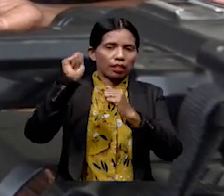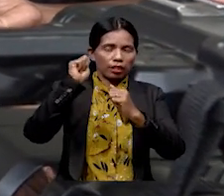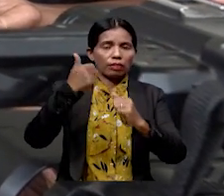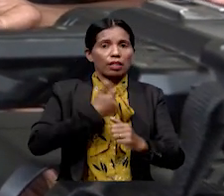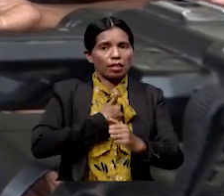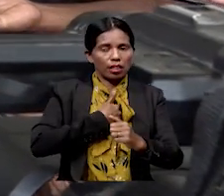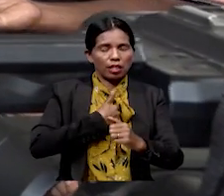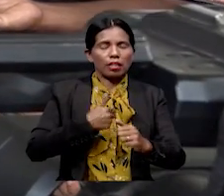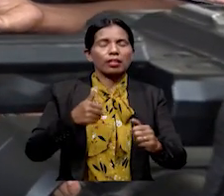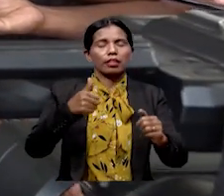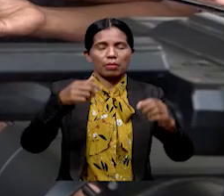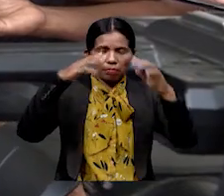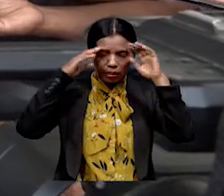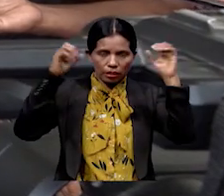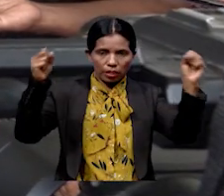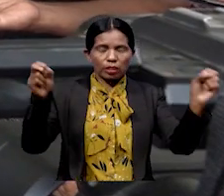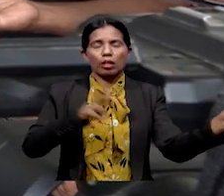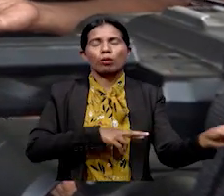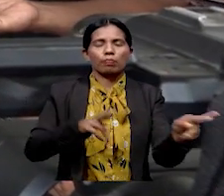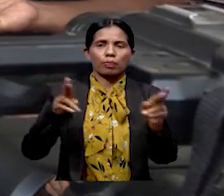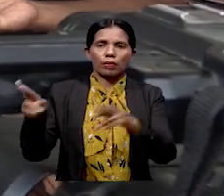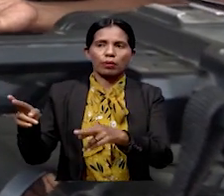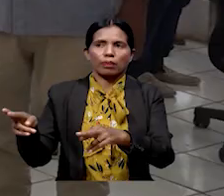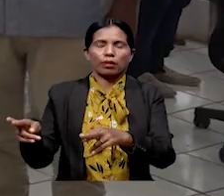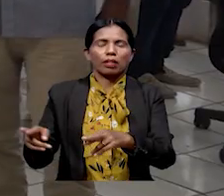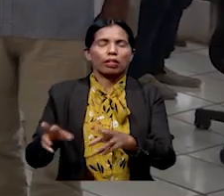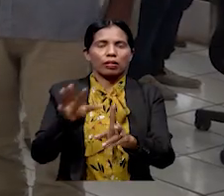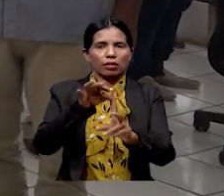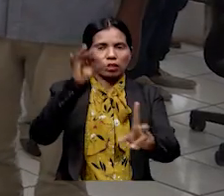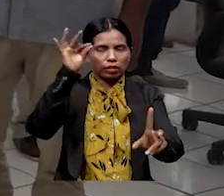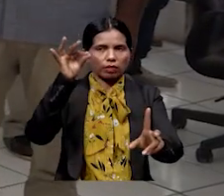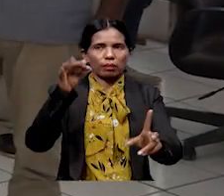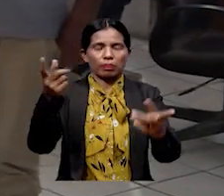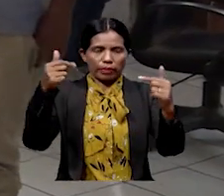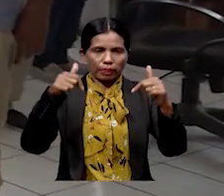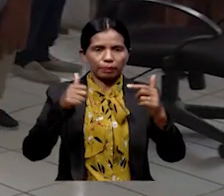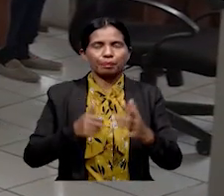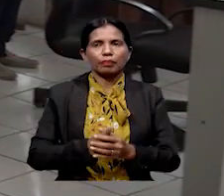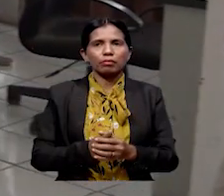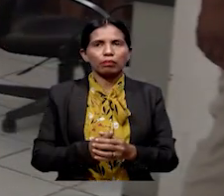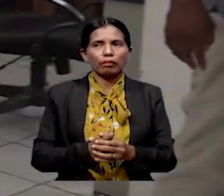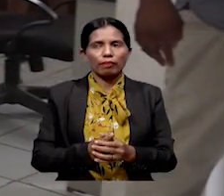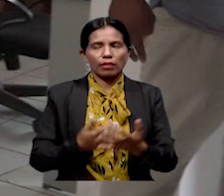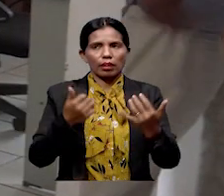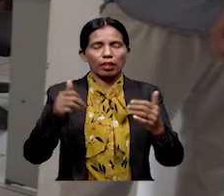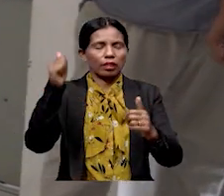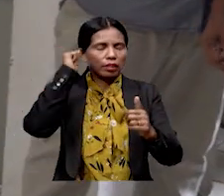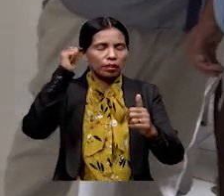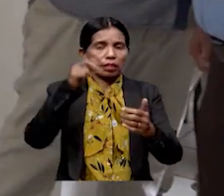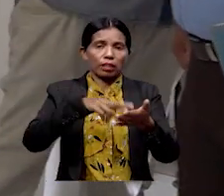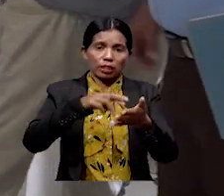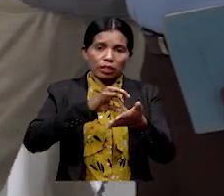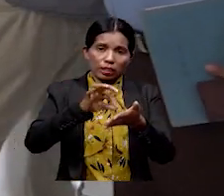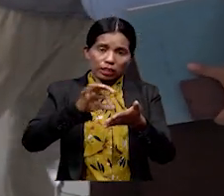atu compete iha eleição nebe. Atmai dadap. Dedaun ne candidato Sirne B barregista ona e